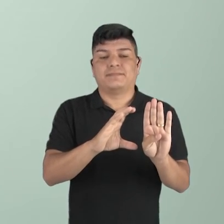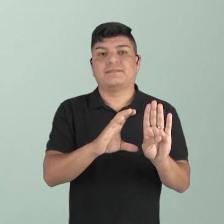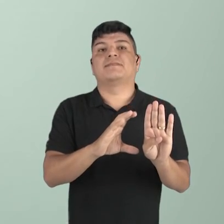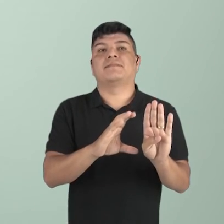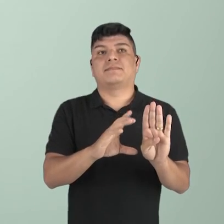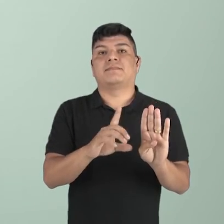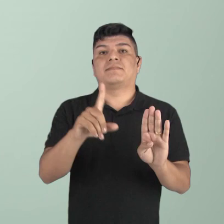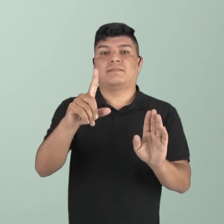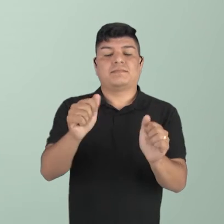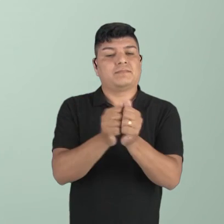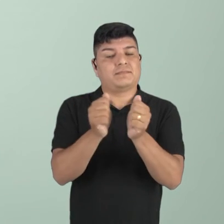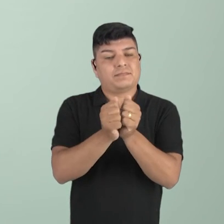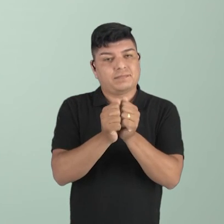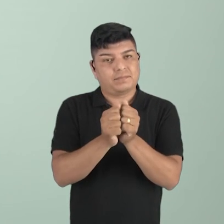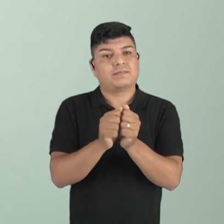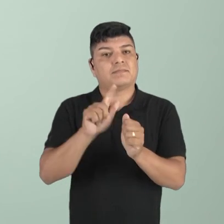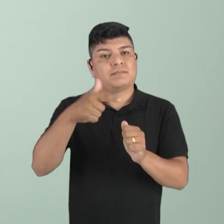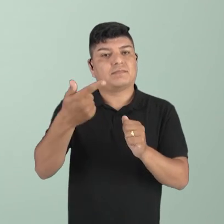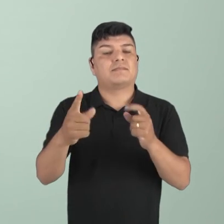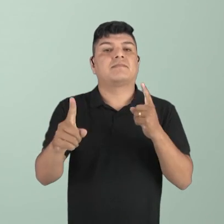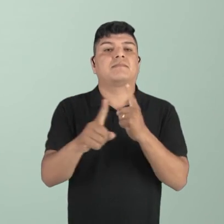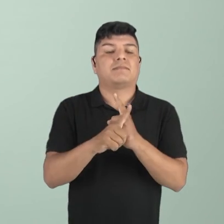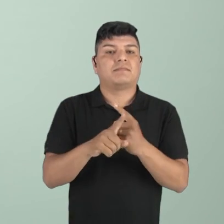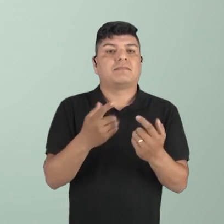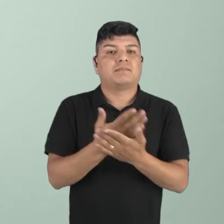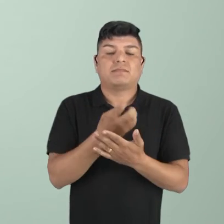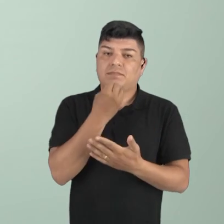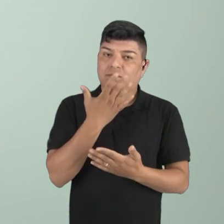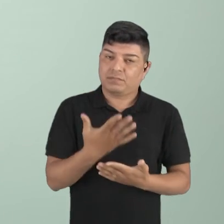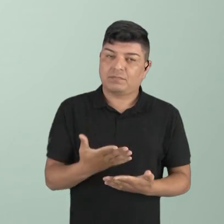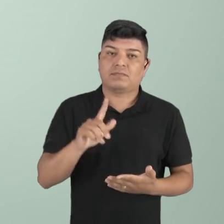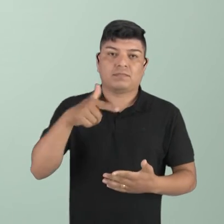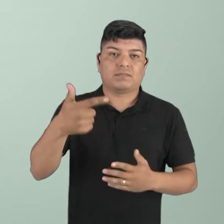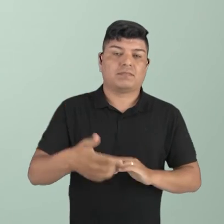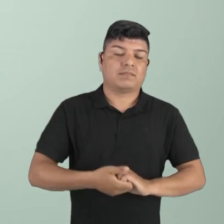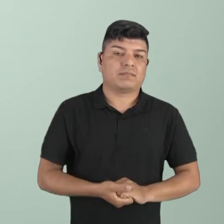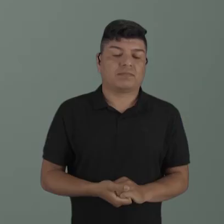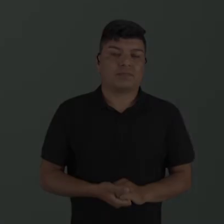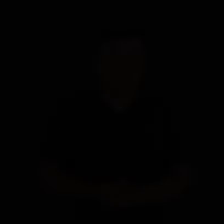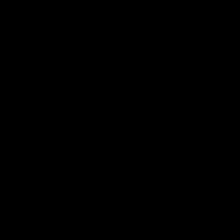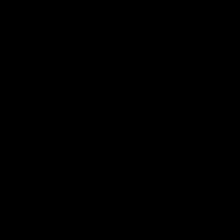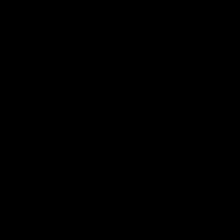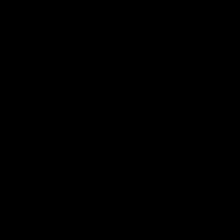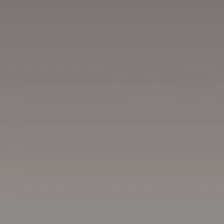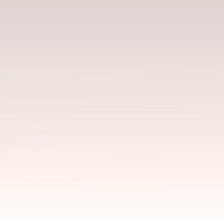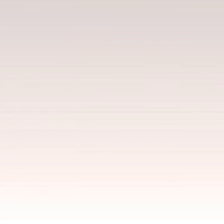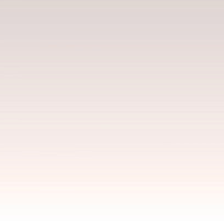Eduque. Fique com a gente aqui também nas próximas aulas. Bons estudos e até mais!